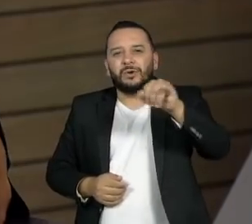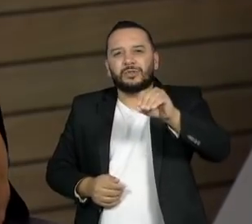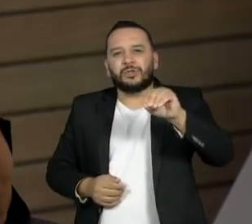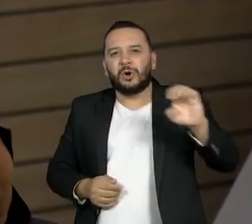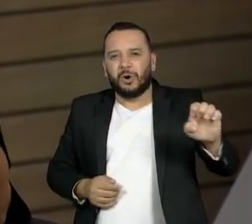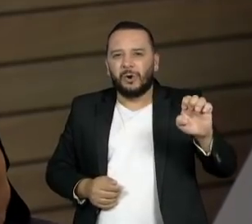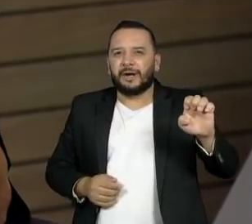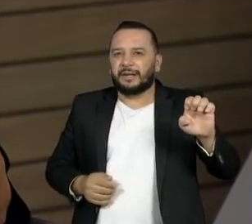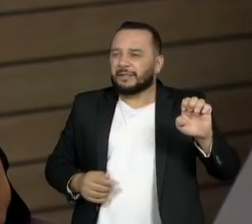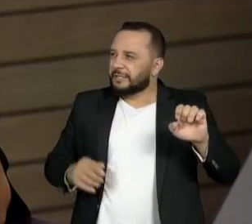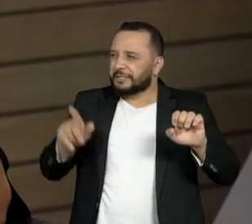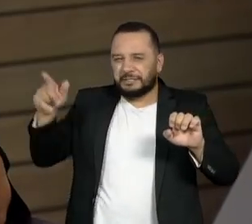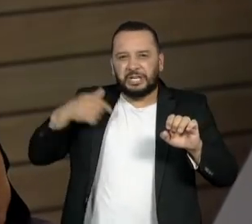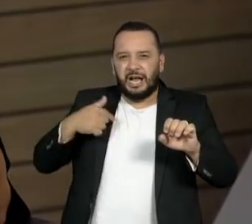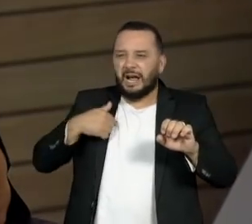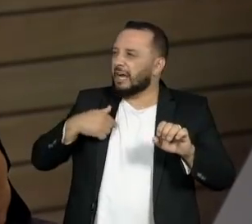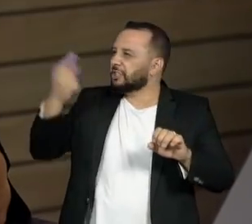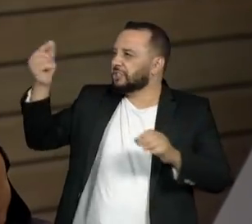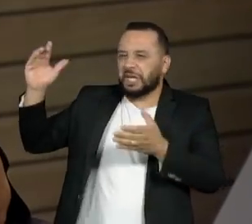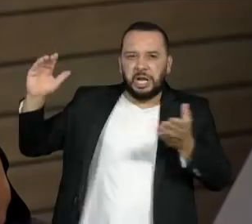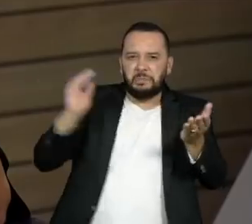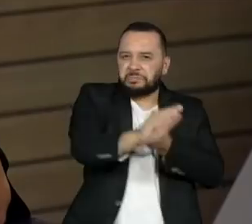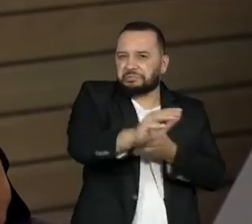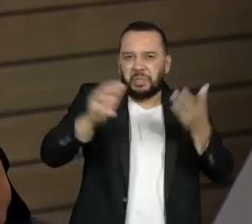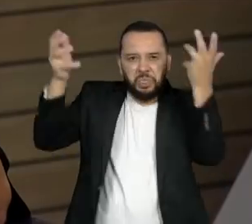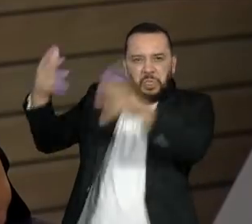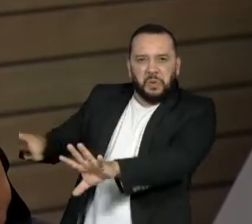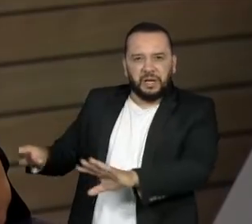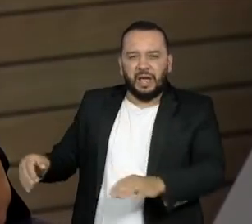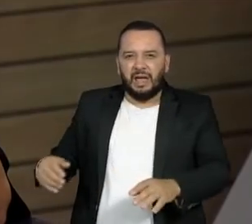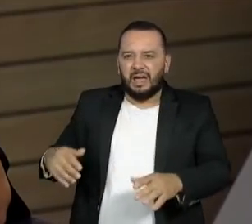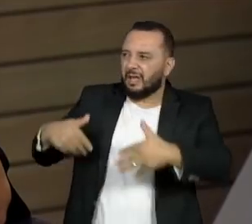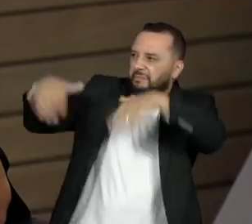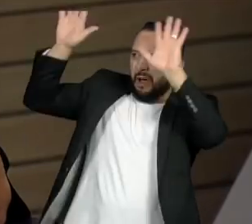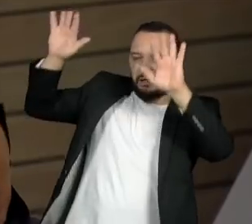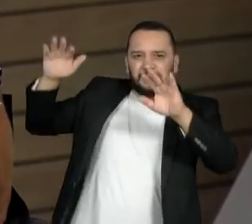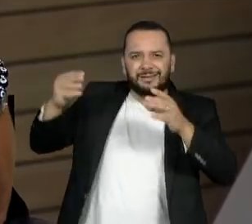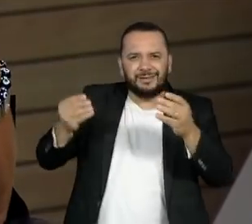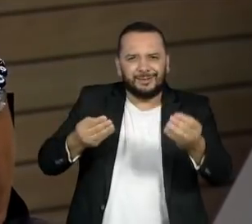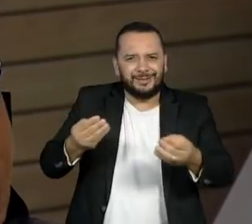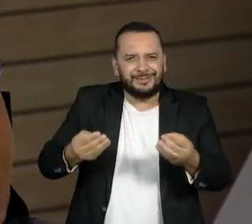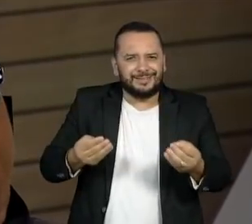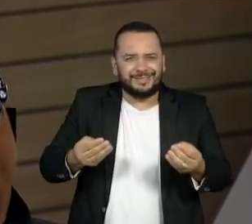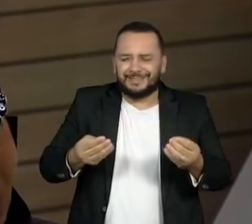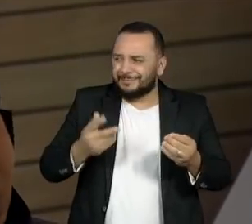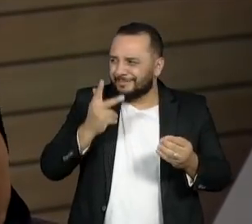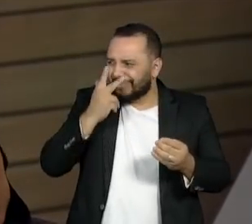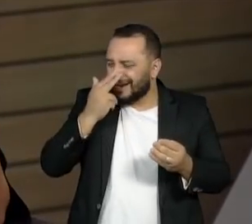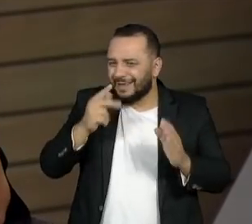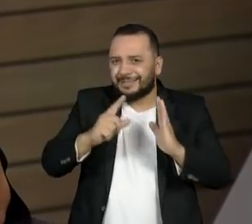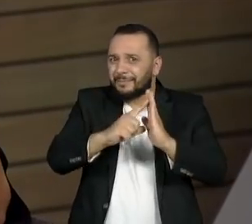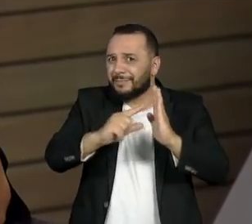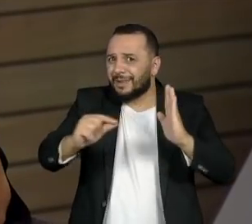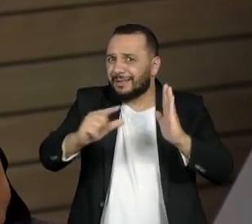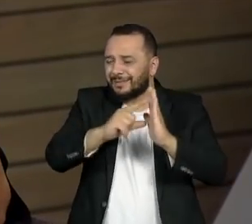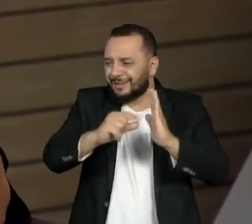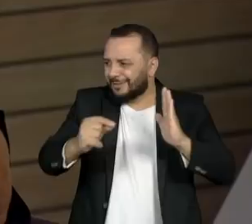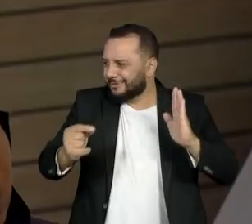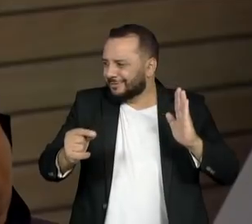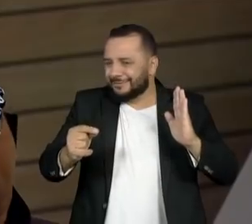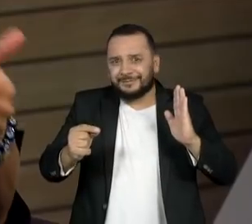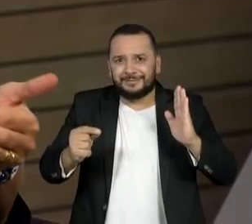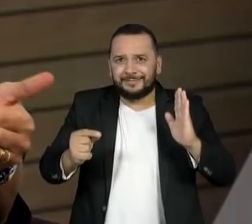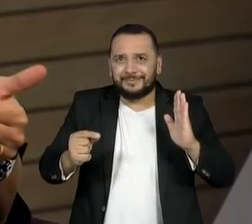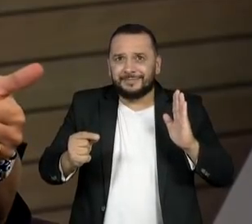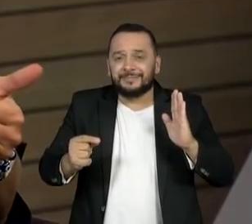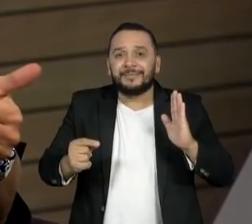possíveis sanções e o fundo, que foi um comentário bem agressivo, mostra que o Planalto ainda não está ali numa operação